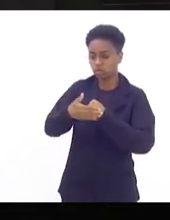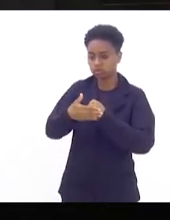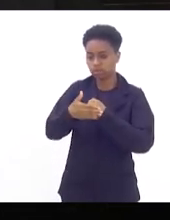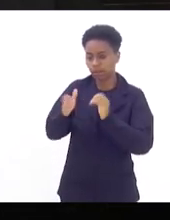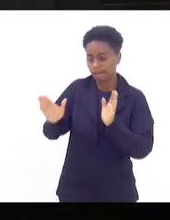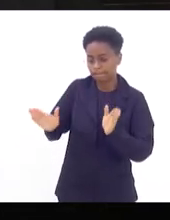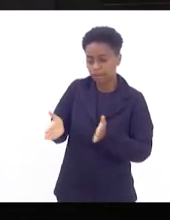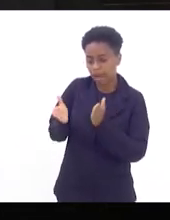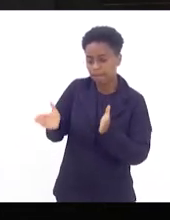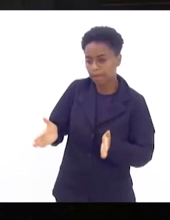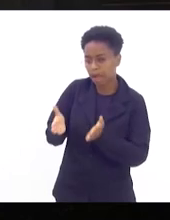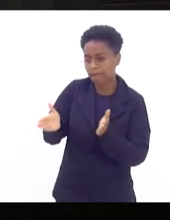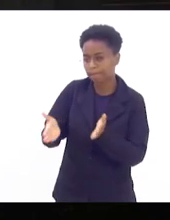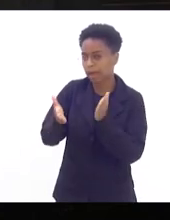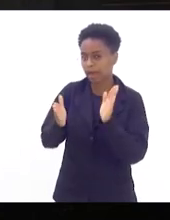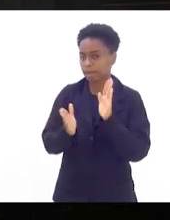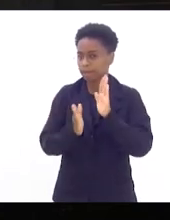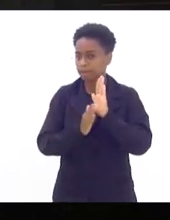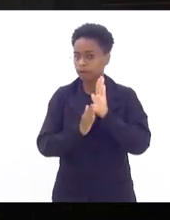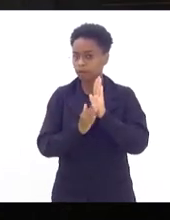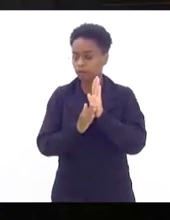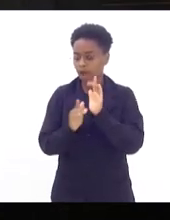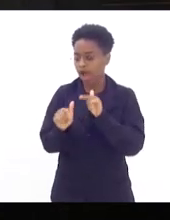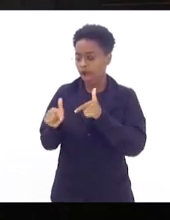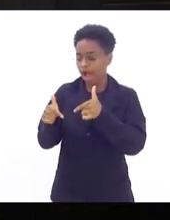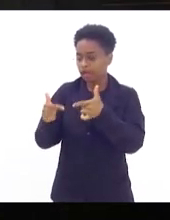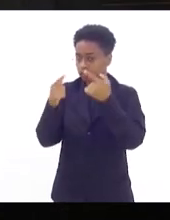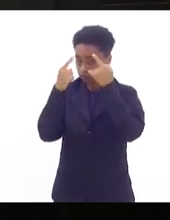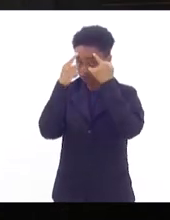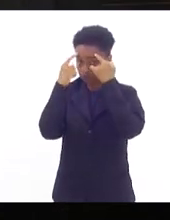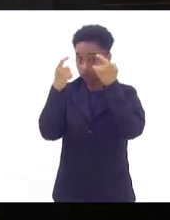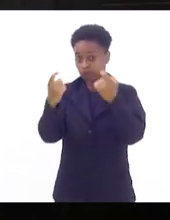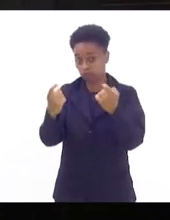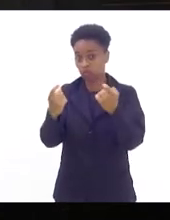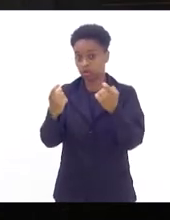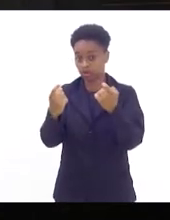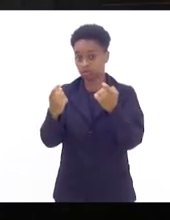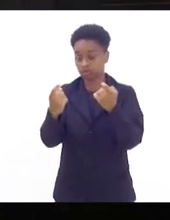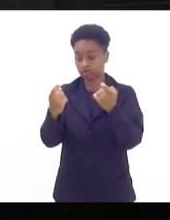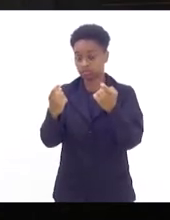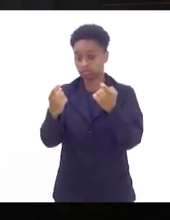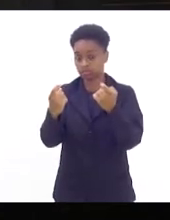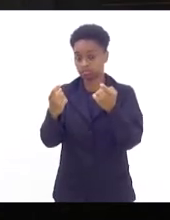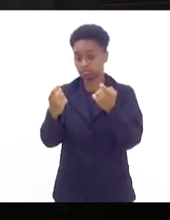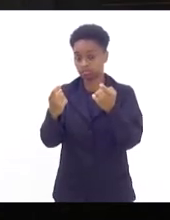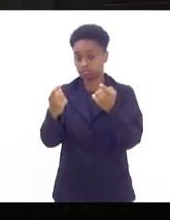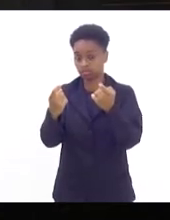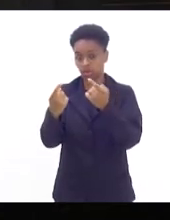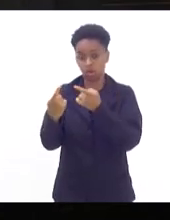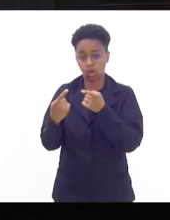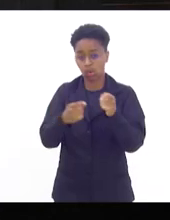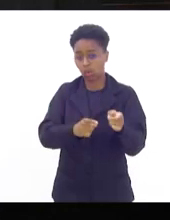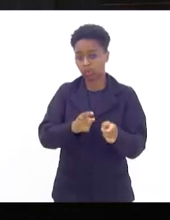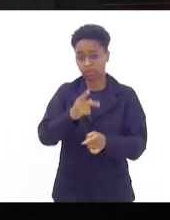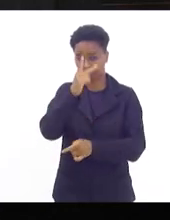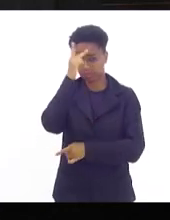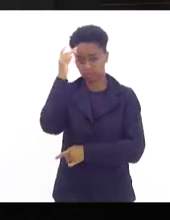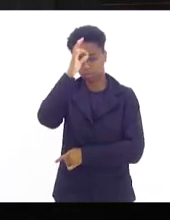promovendo, propondo atos de violência contra inocentes.